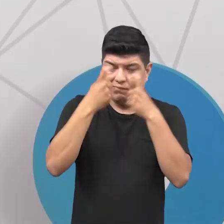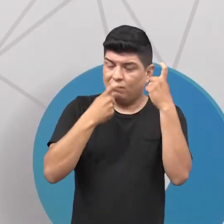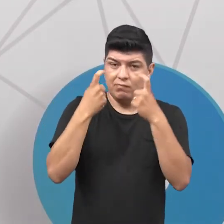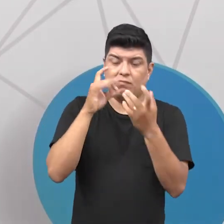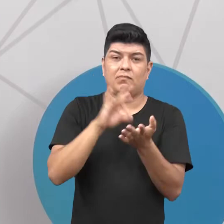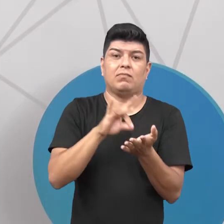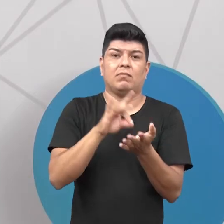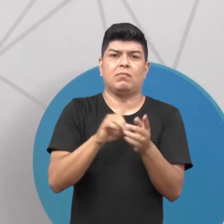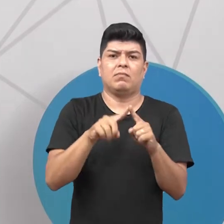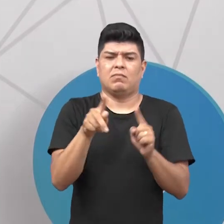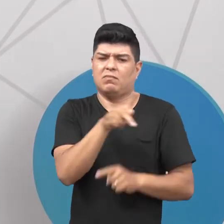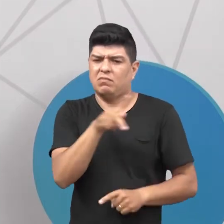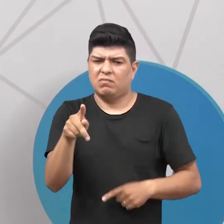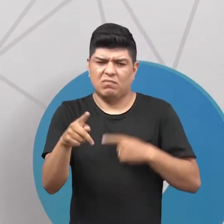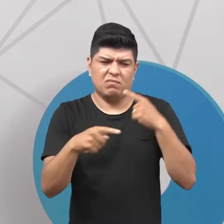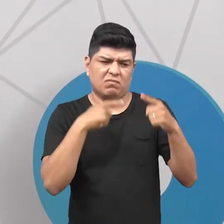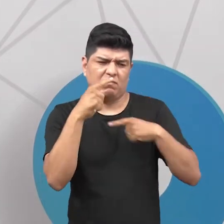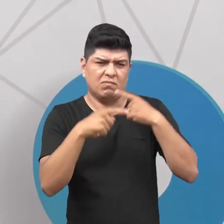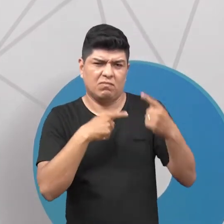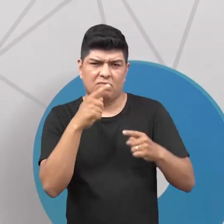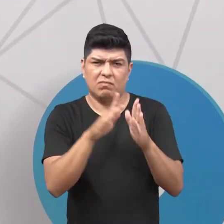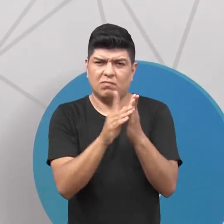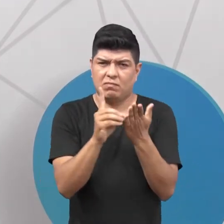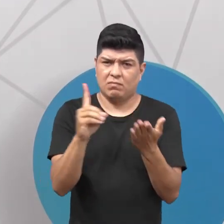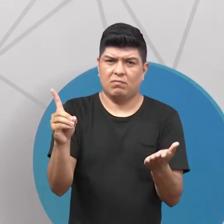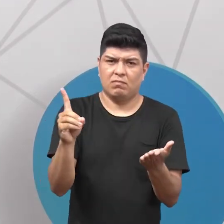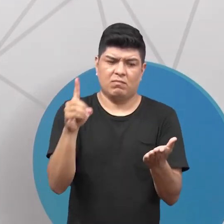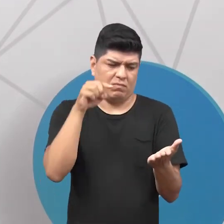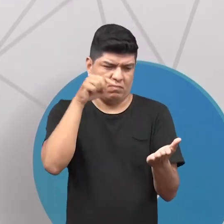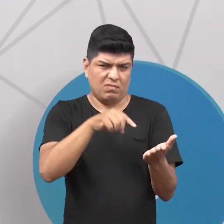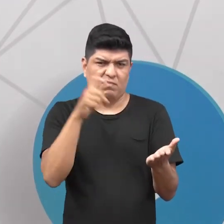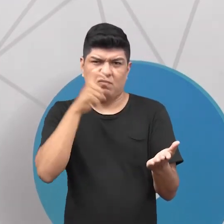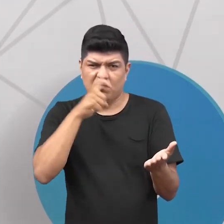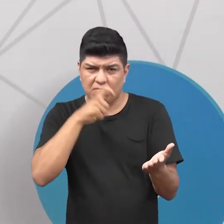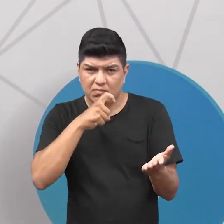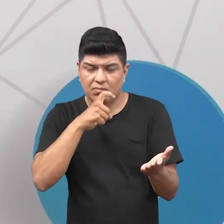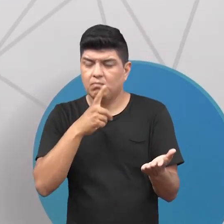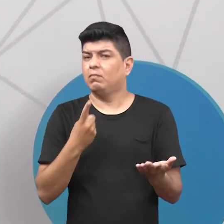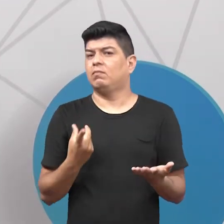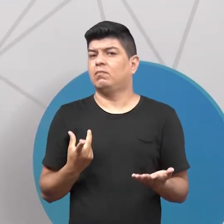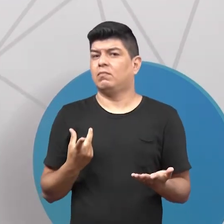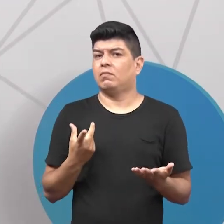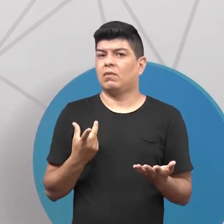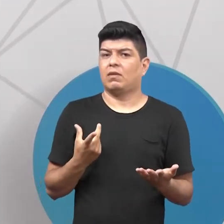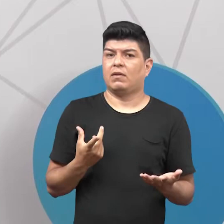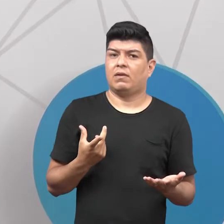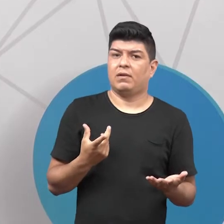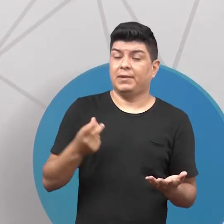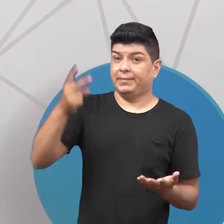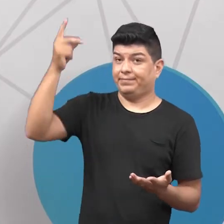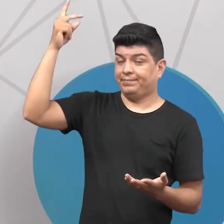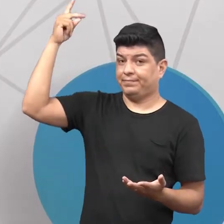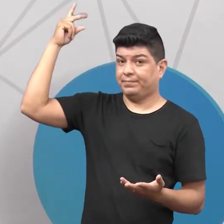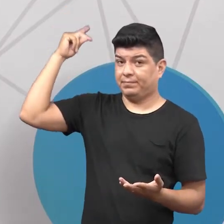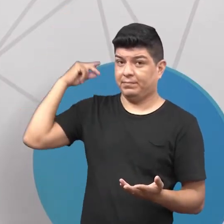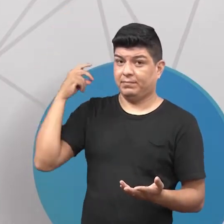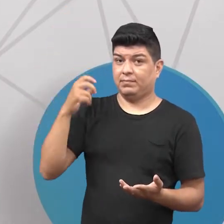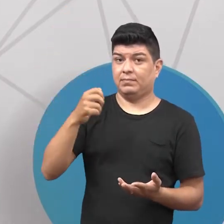Mas, professor, o senhor está duvidando da Bíblia? O senhor está dizendo que a Bíblia está mentindo? Ora, nessa época, no